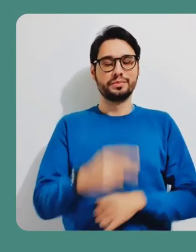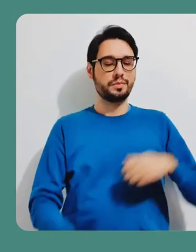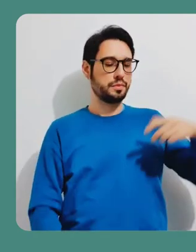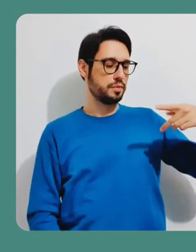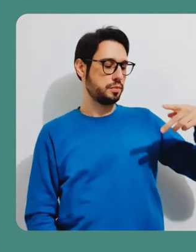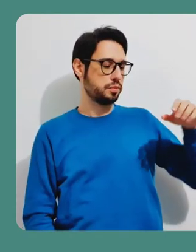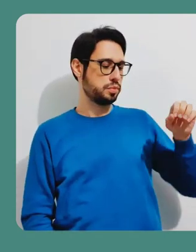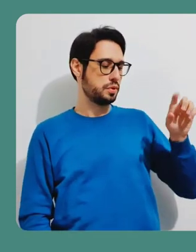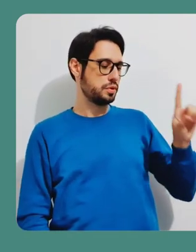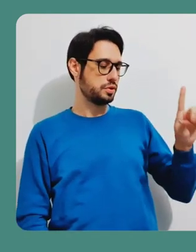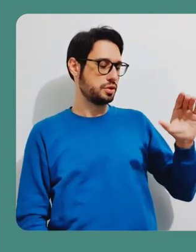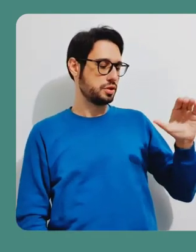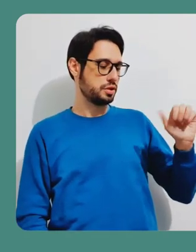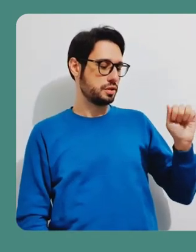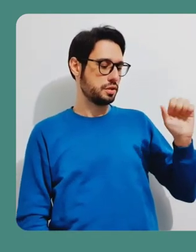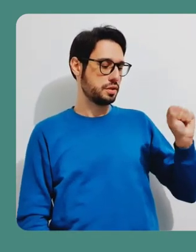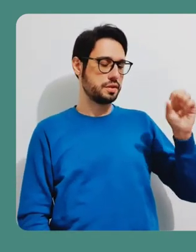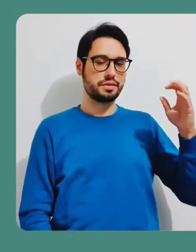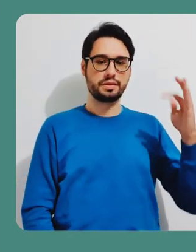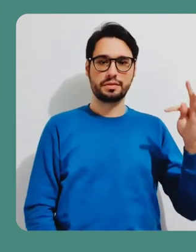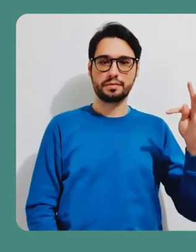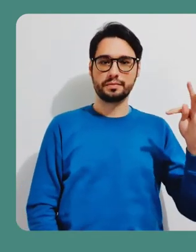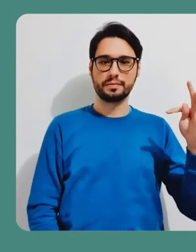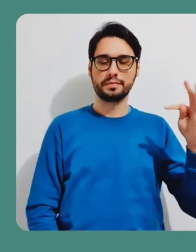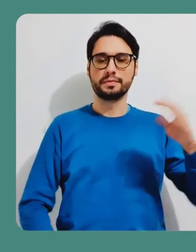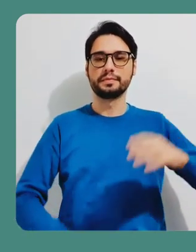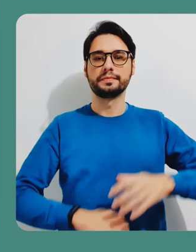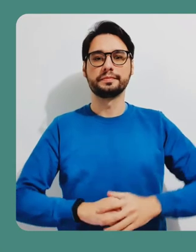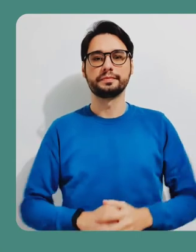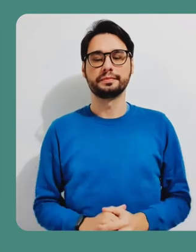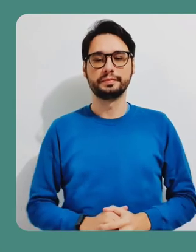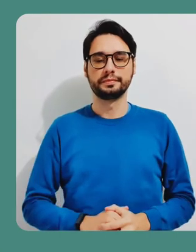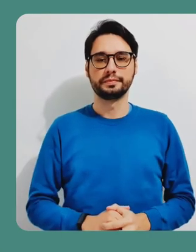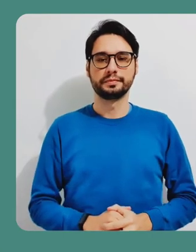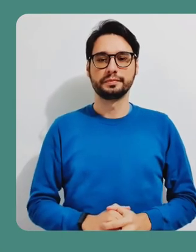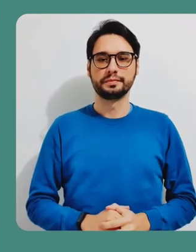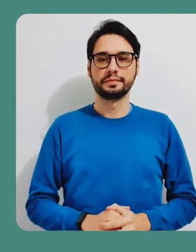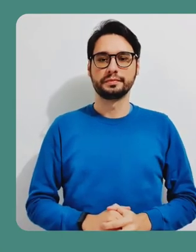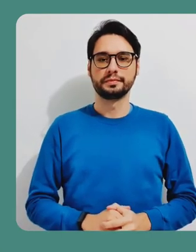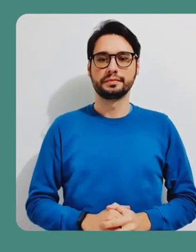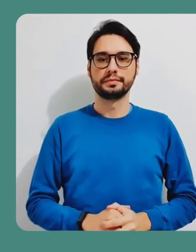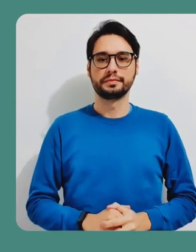apresentar esses dados enquanto o seu podcast estiverem reprodução